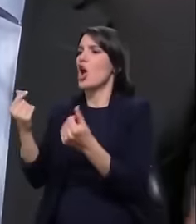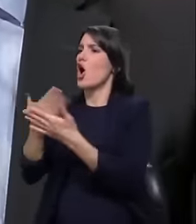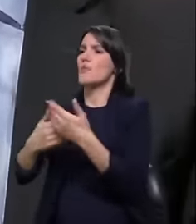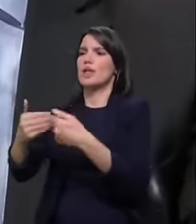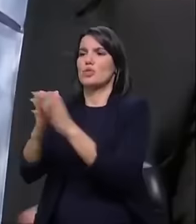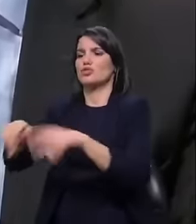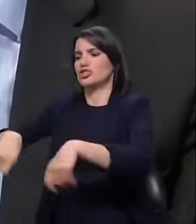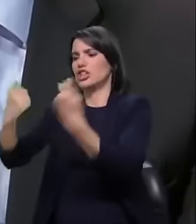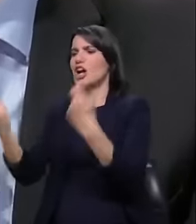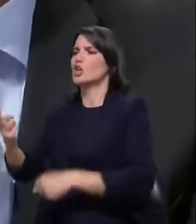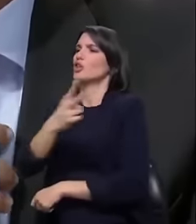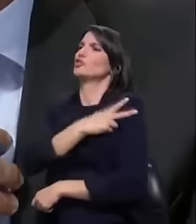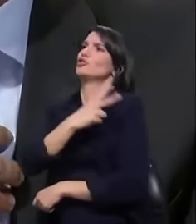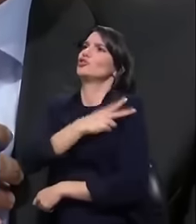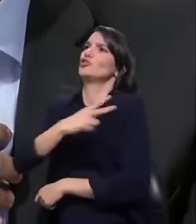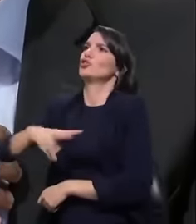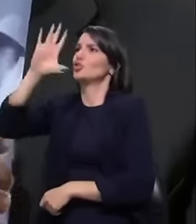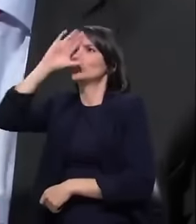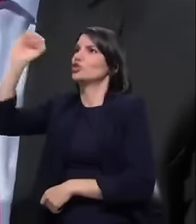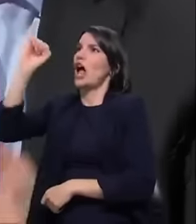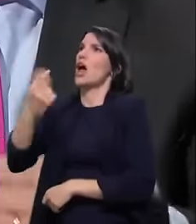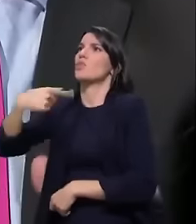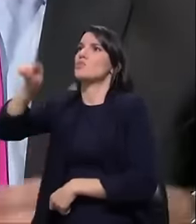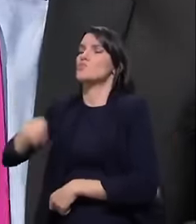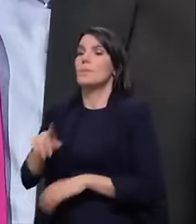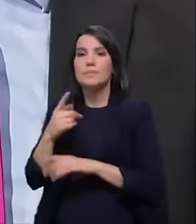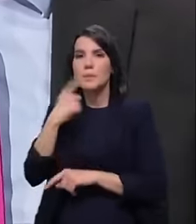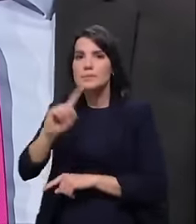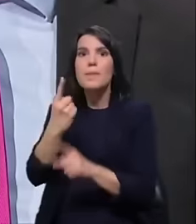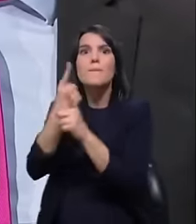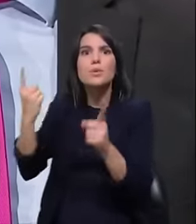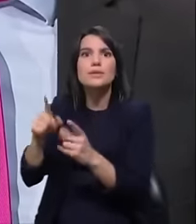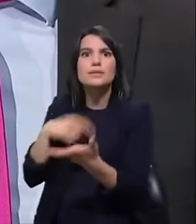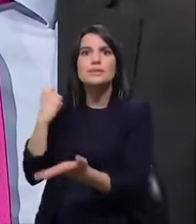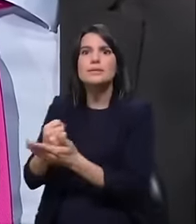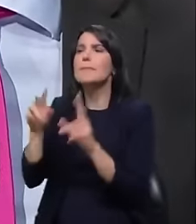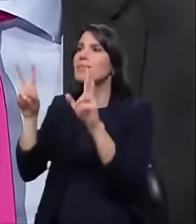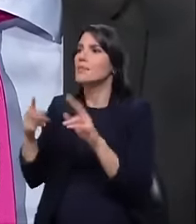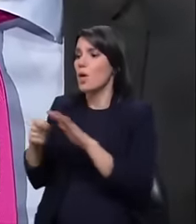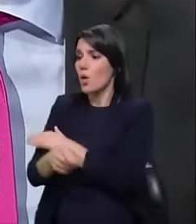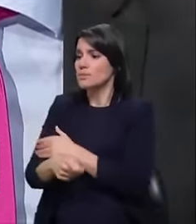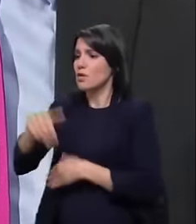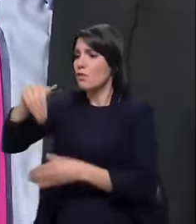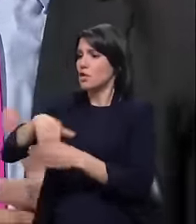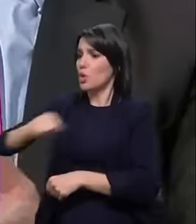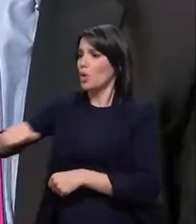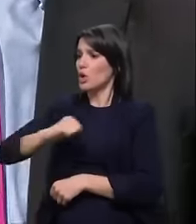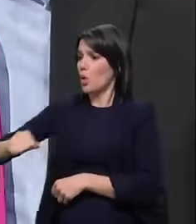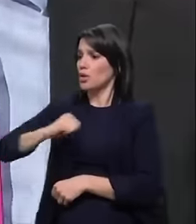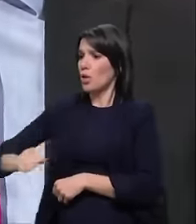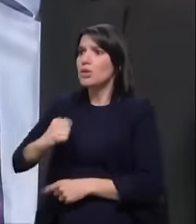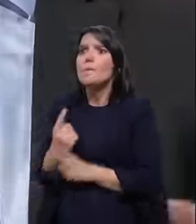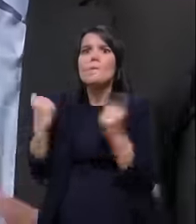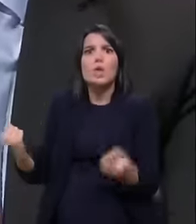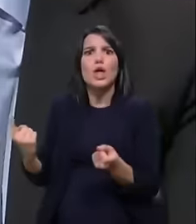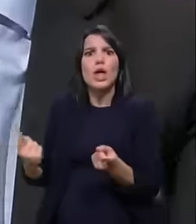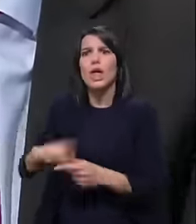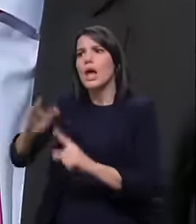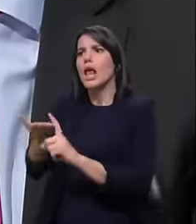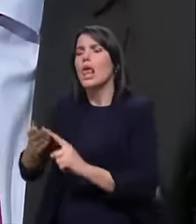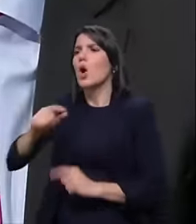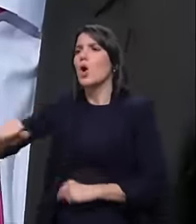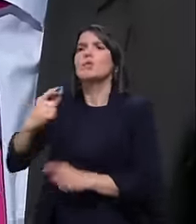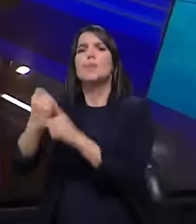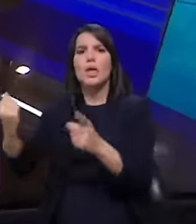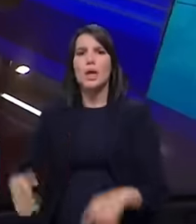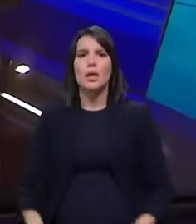toda e ficar o Estado a mandar em tudo. O que eu não compreendo é porque é que sempre que trouxemos a corrupção, a Mariana Mortágua votou contra. Bom, e porque é que votou contra o aumento de penas à corrupção? Resposta, Mariana